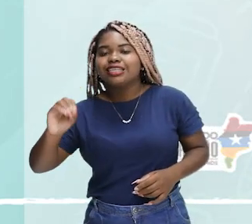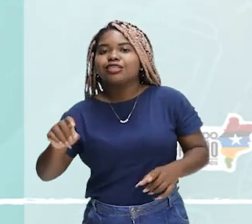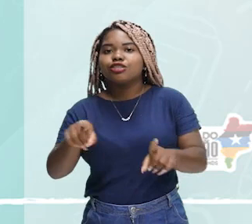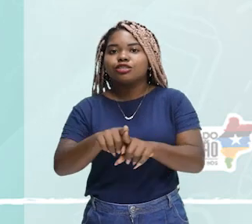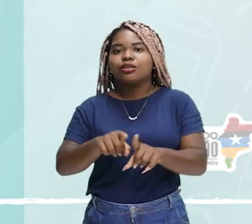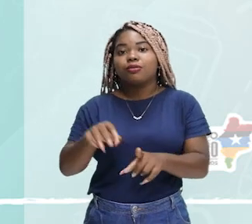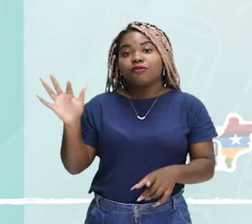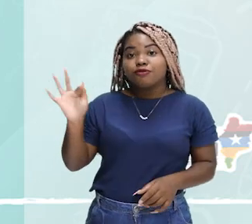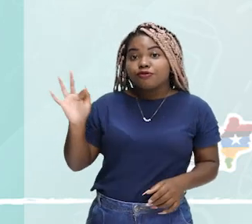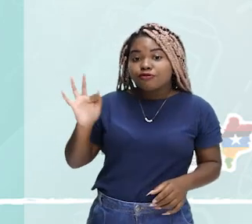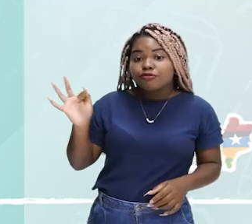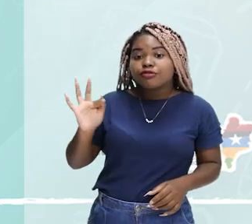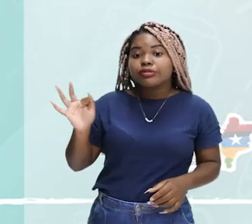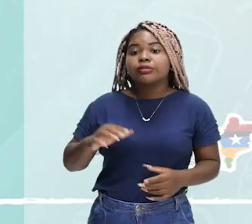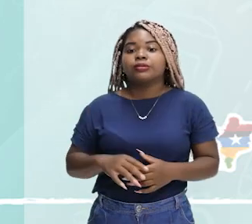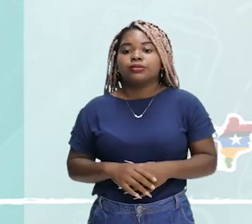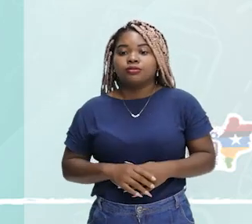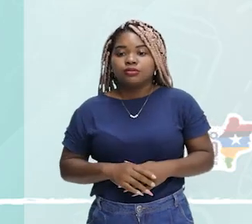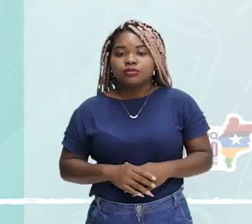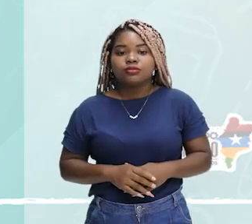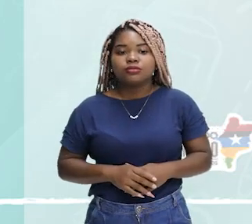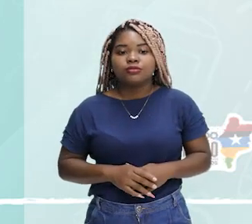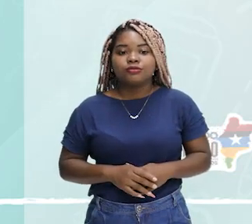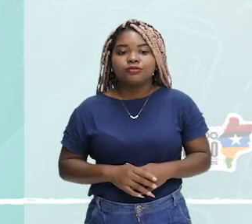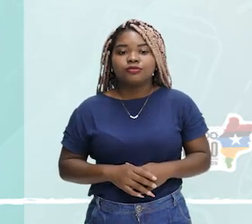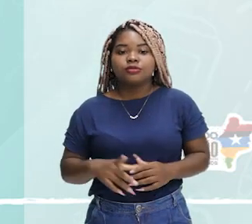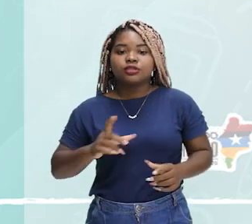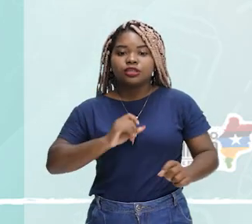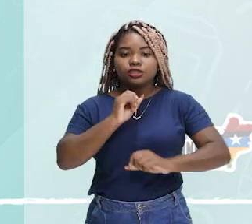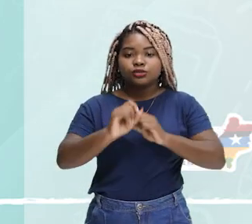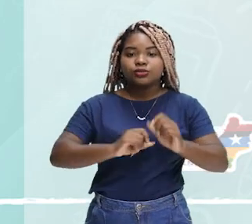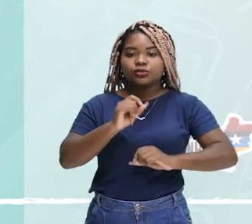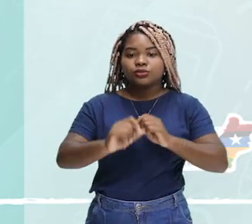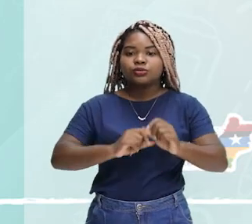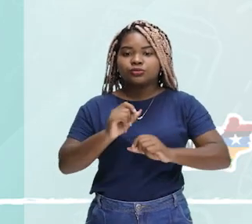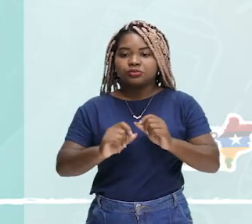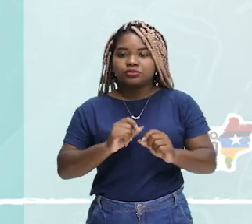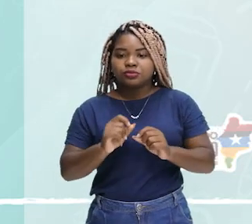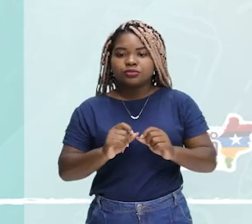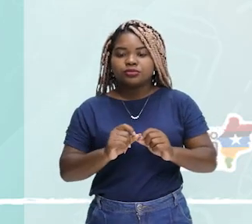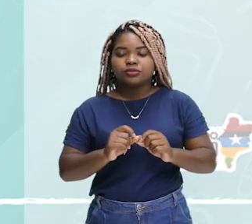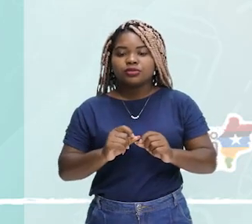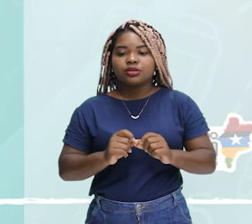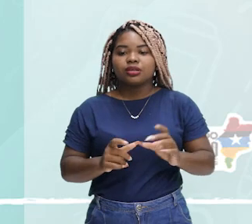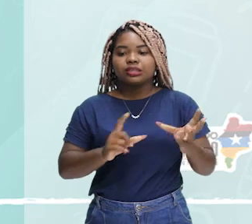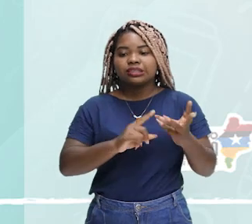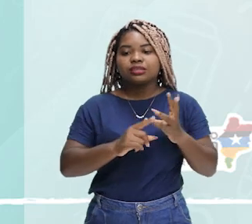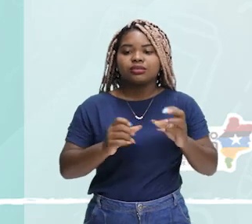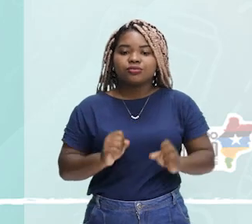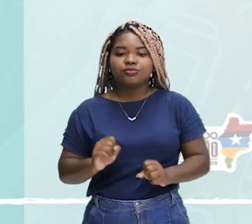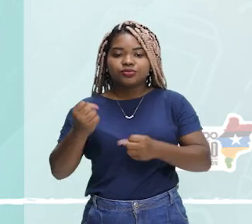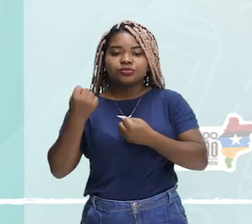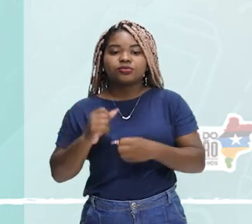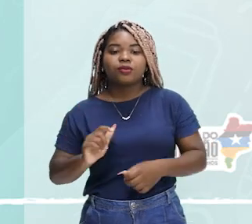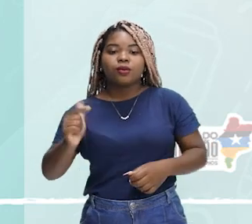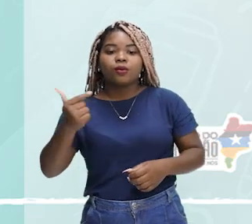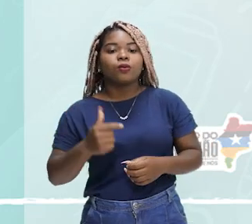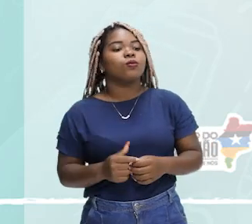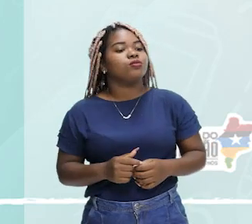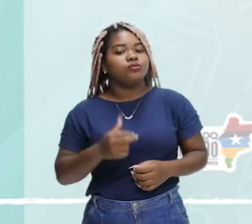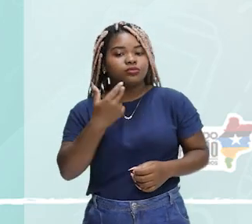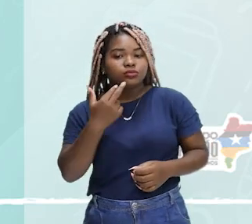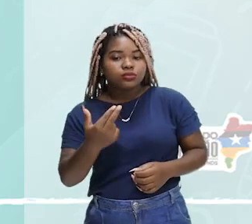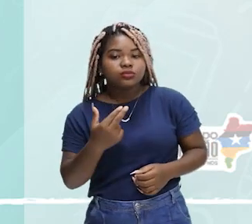é a sílaba tônica, por meio dos acentos abertos ou fechados. Além disso, sobretudo, em outros idiomas, os